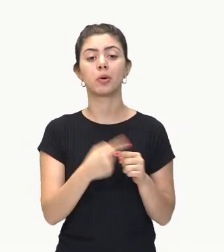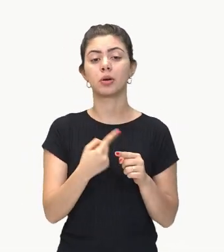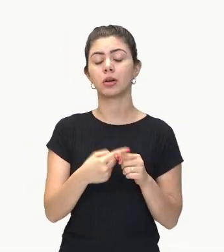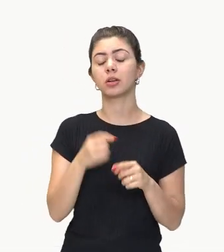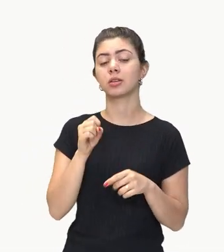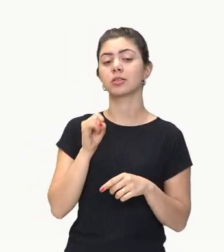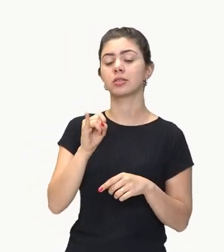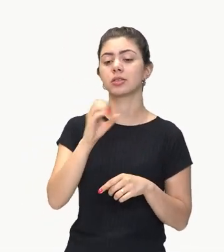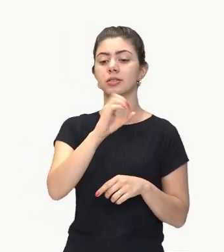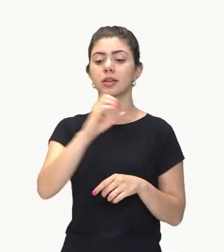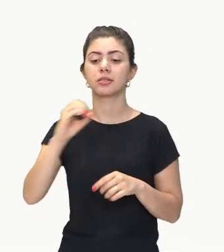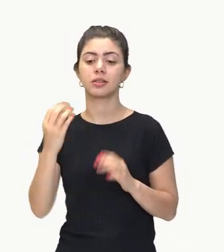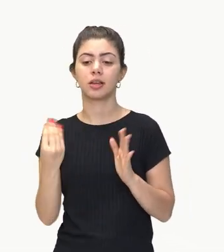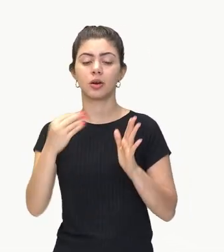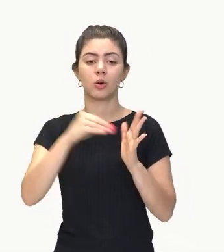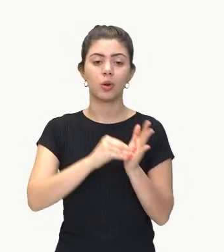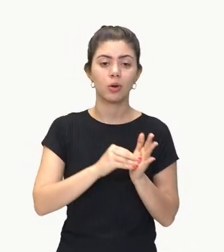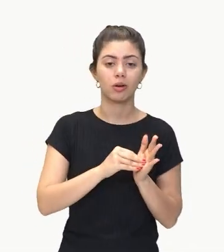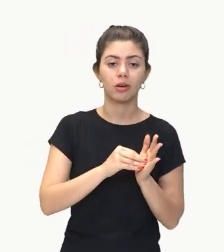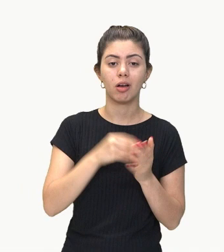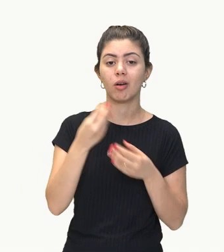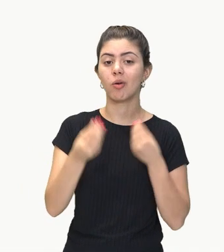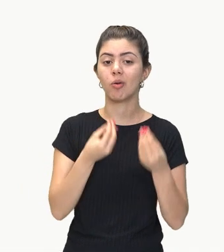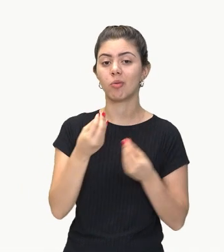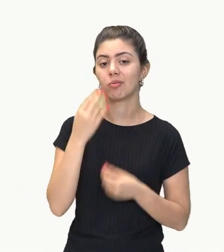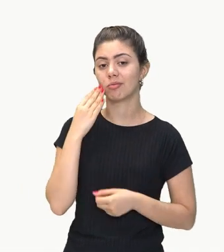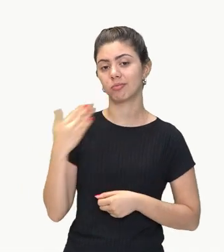ó, ia ser